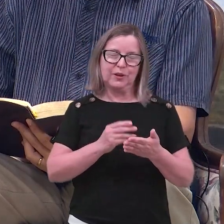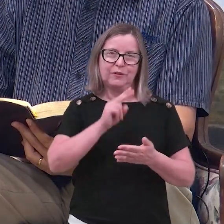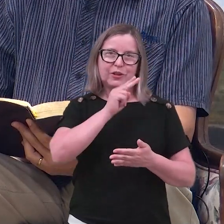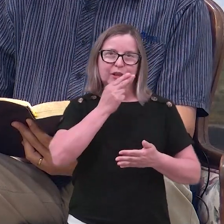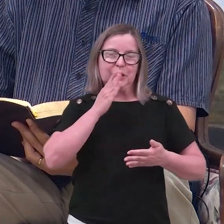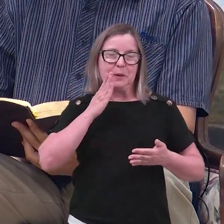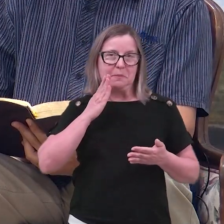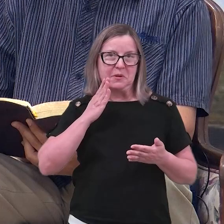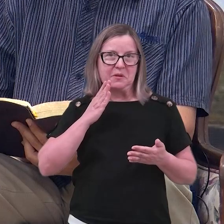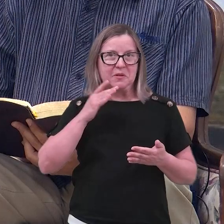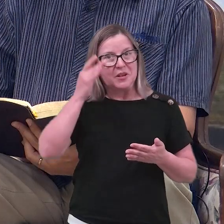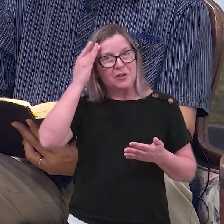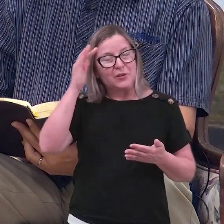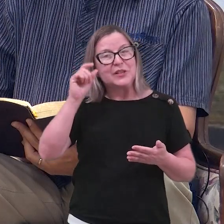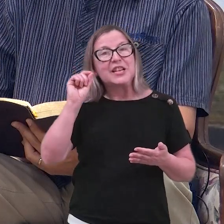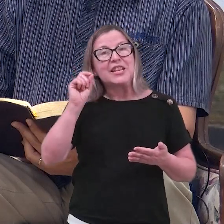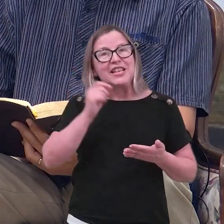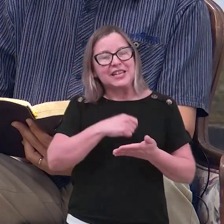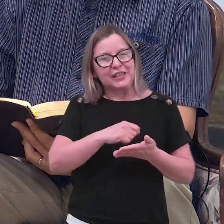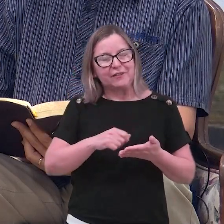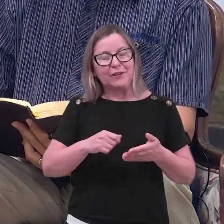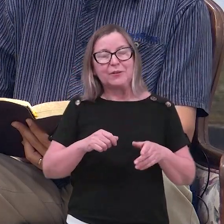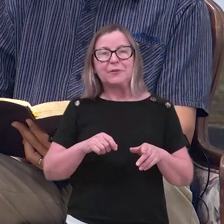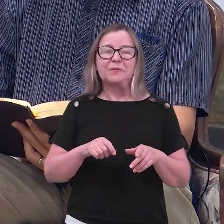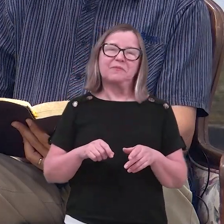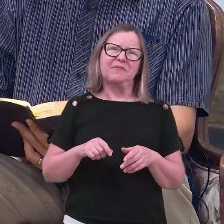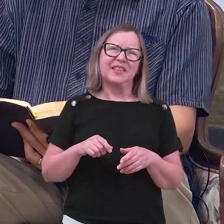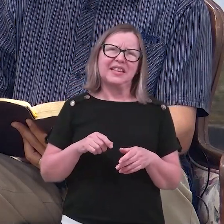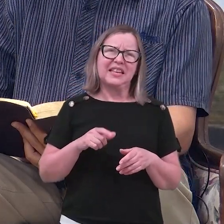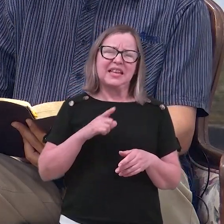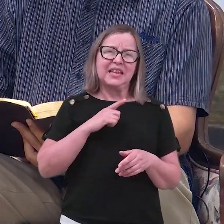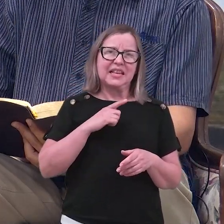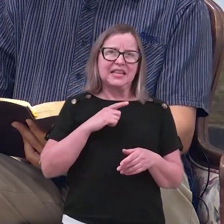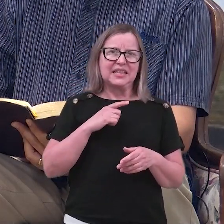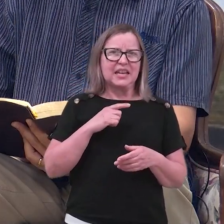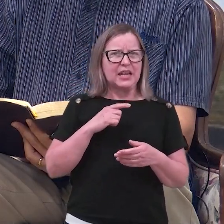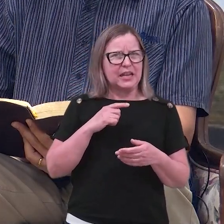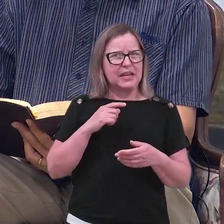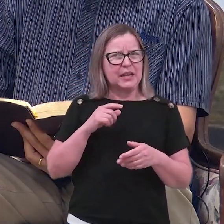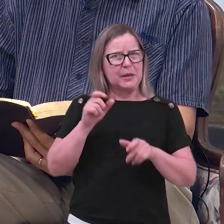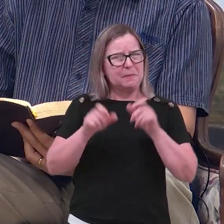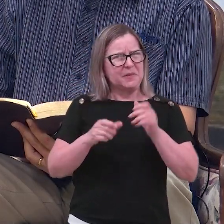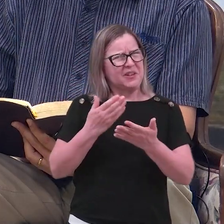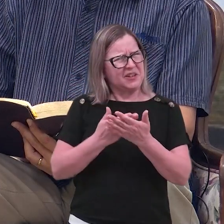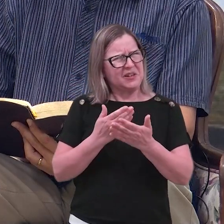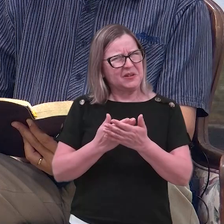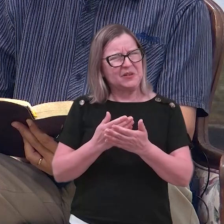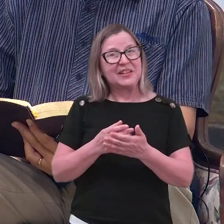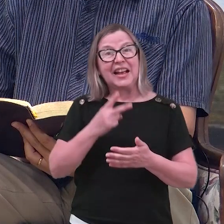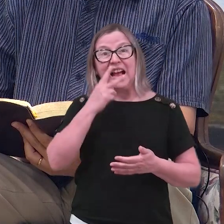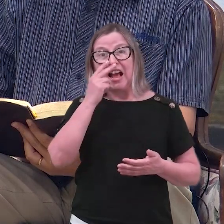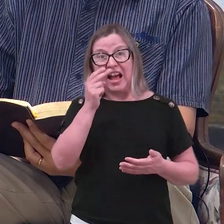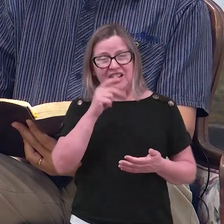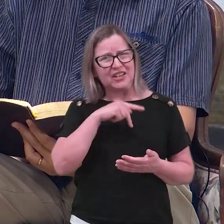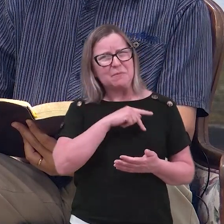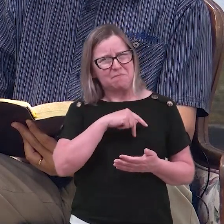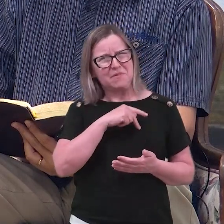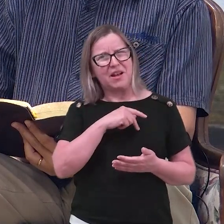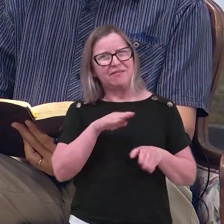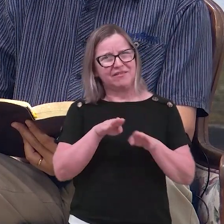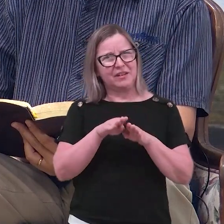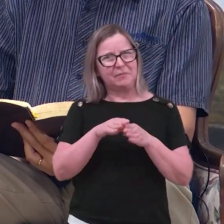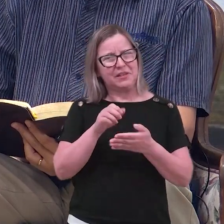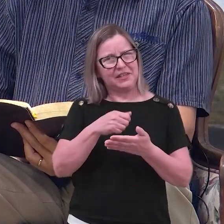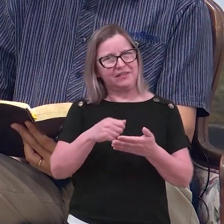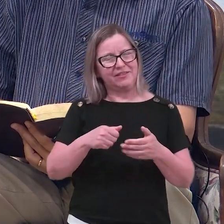carta aos Hebreus. Muitos estudiosos atribuem a Paulo. Eu também vejo muita coisa de Paulo aqui. Lá na